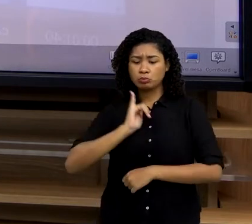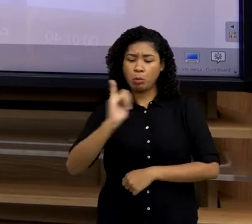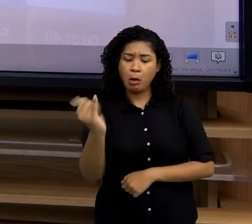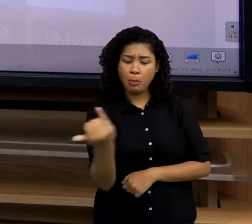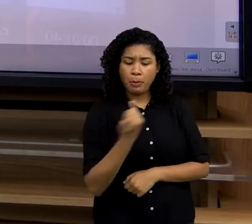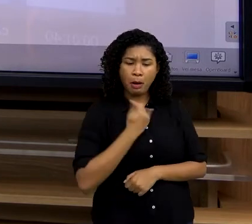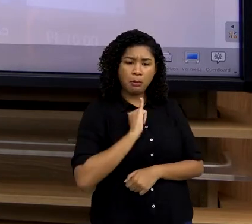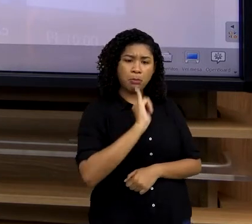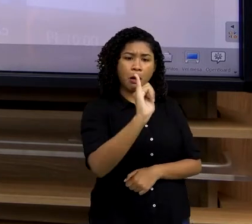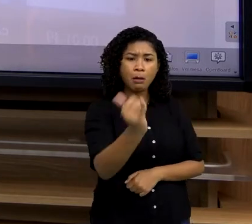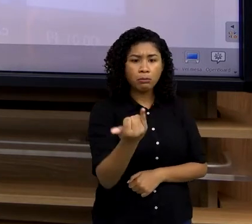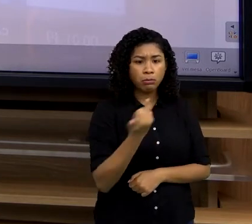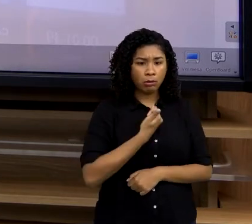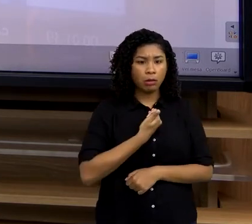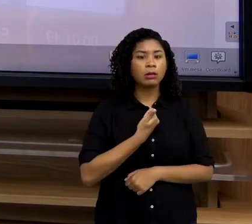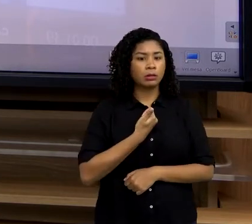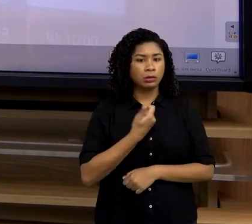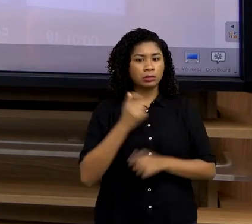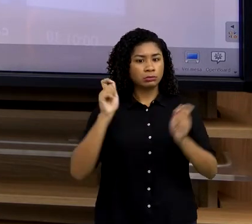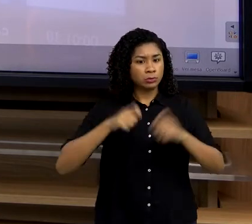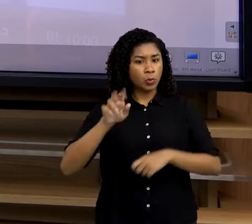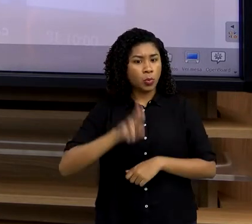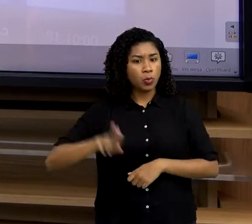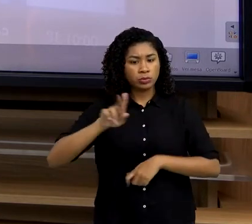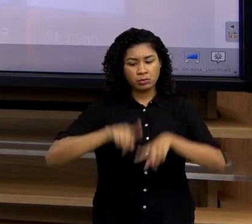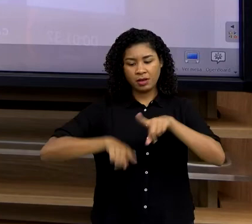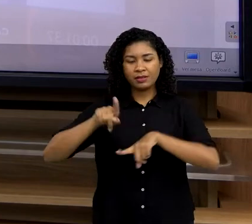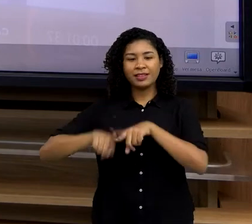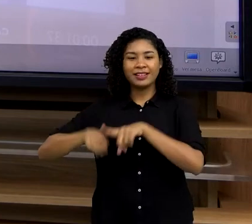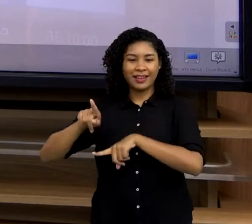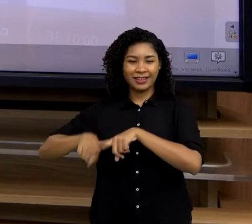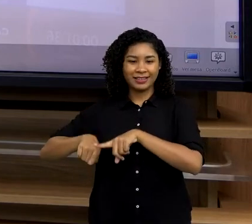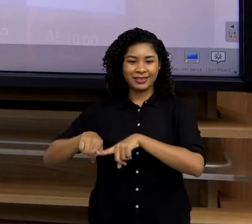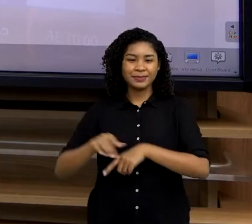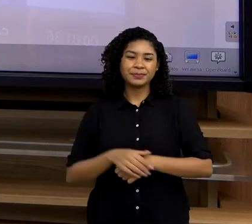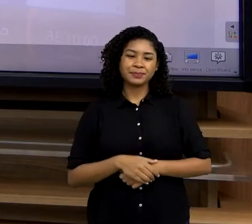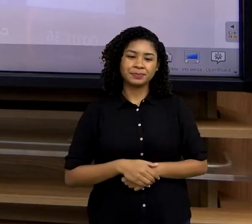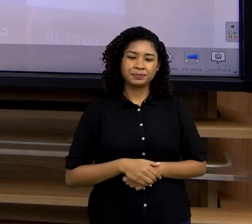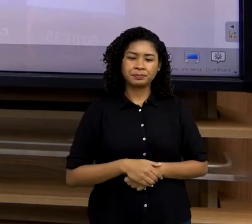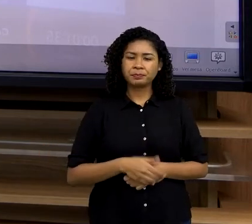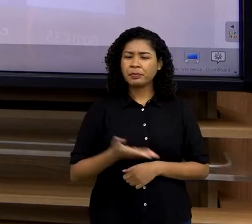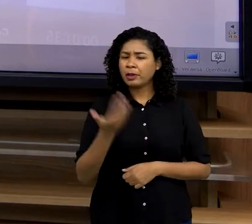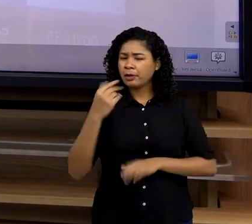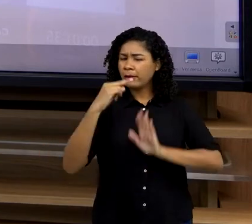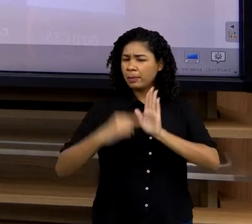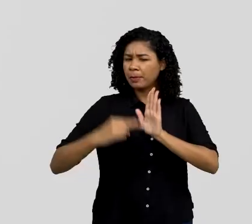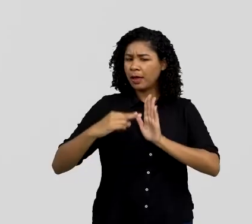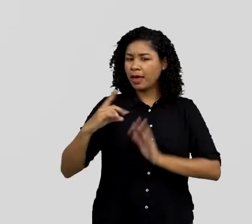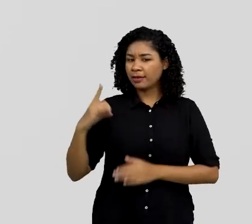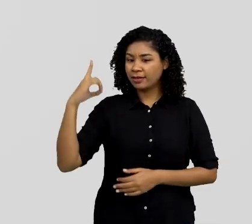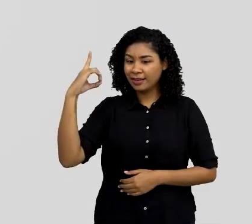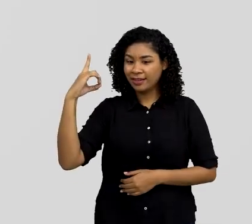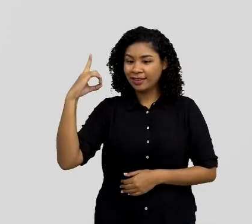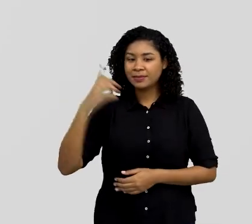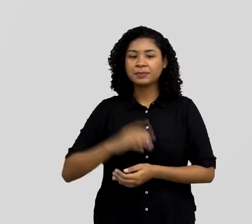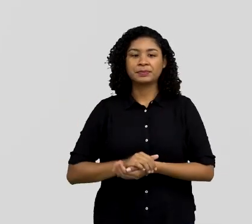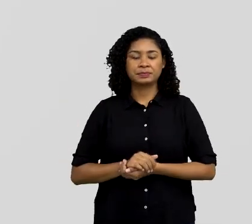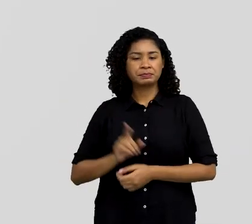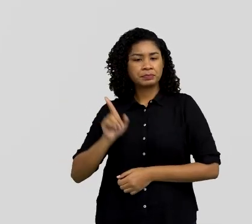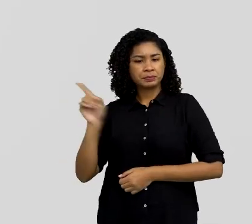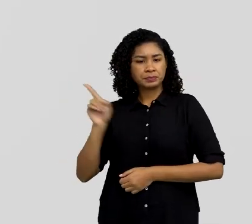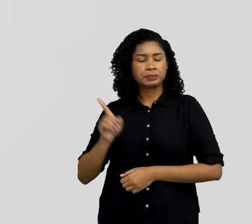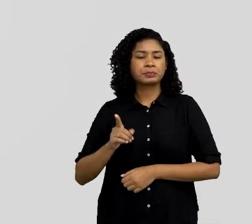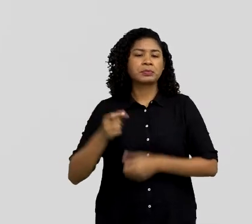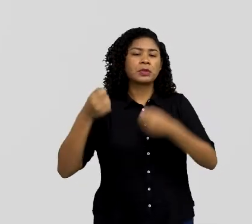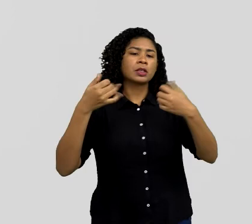maneira diversa a partir desses equipamentos, né? Vamos dar uma olhadinha na letra D aí rapidão. A letra D está dizendo aí, né, que o